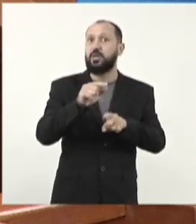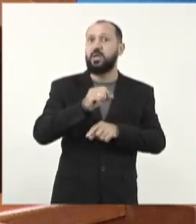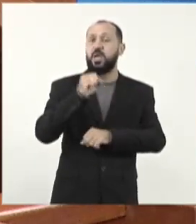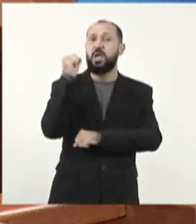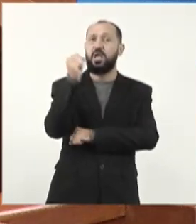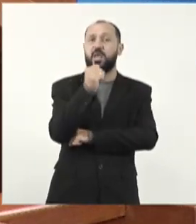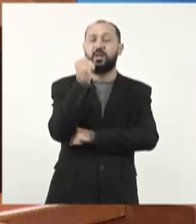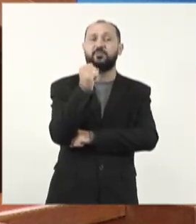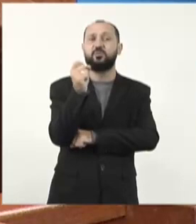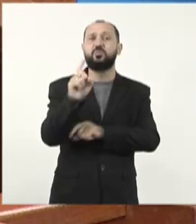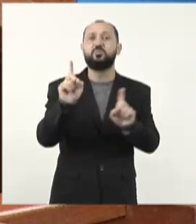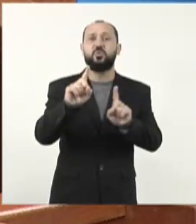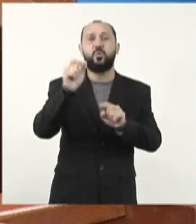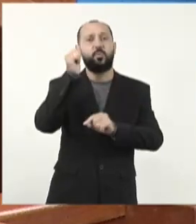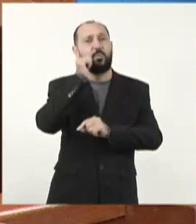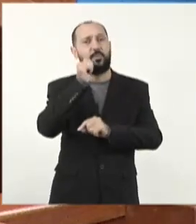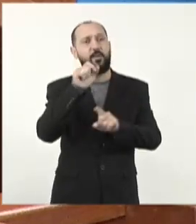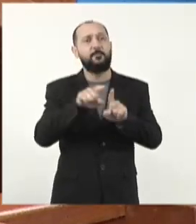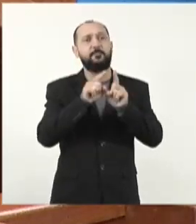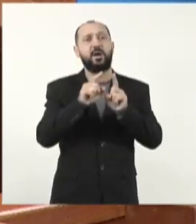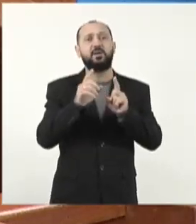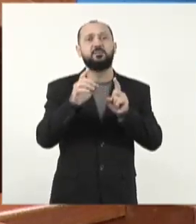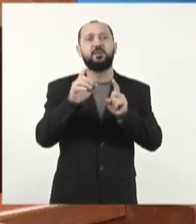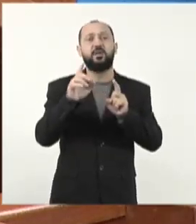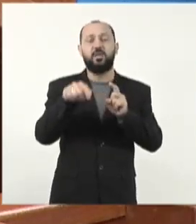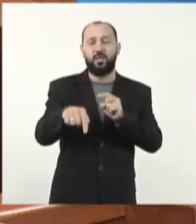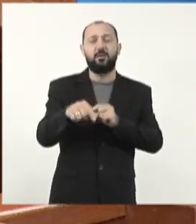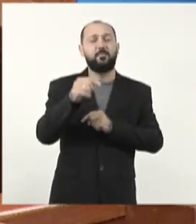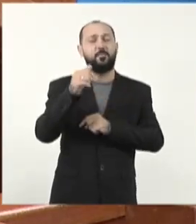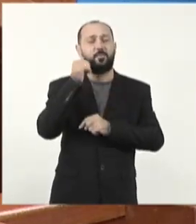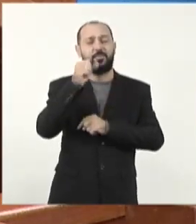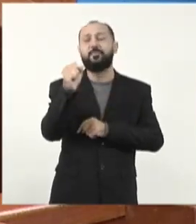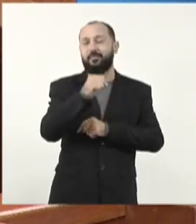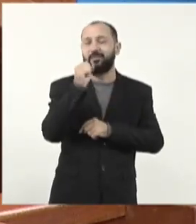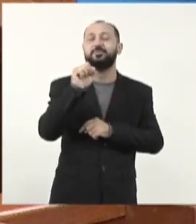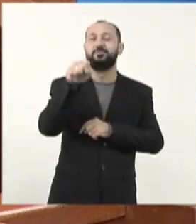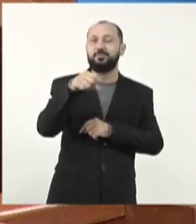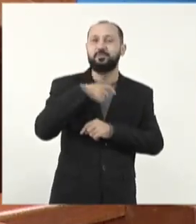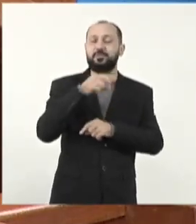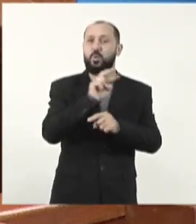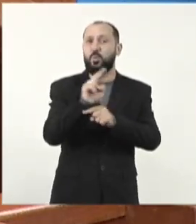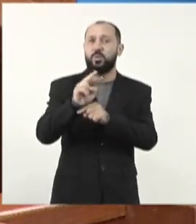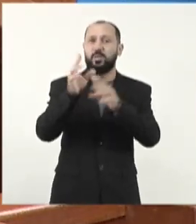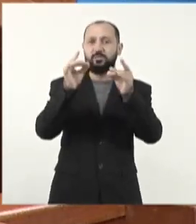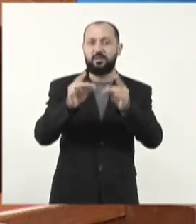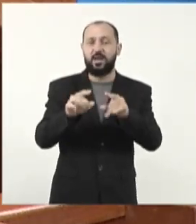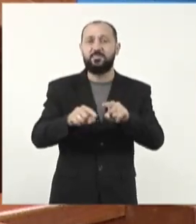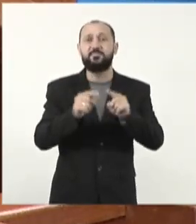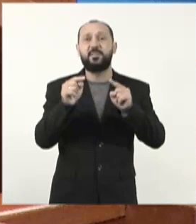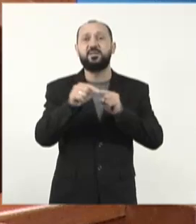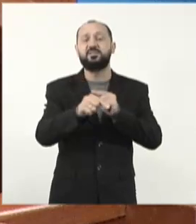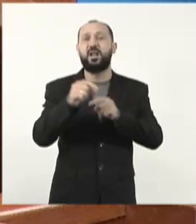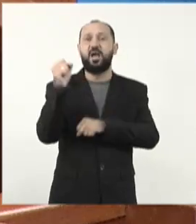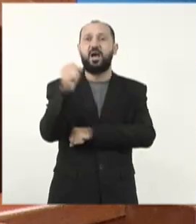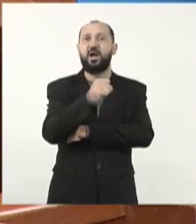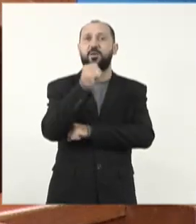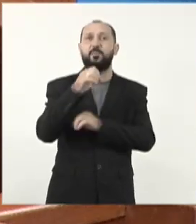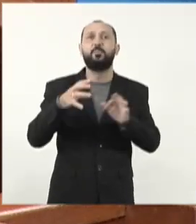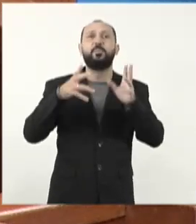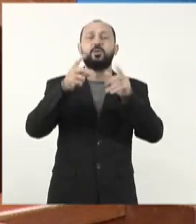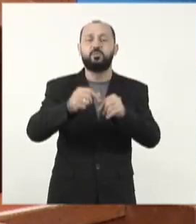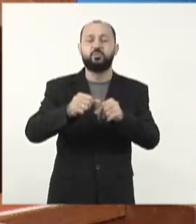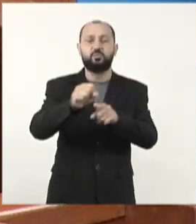grave, não só para as mulheres, mas basta que seja grave para as mulheres, então nós temos que cuidar muito disso, mas ela é grave para